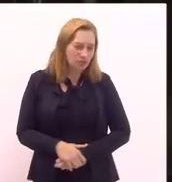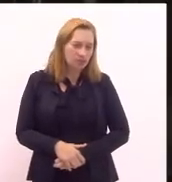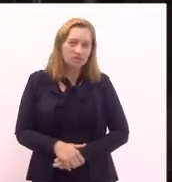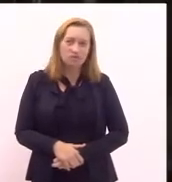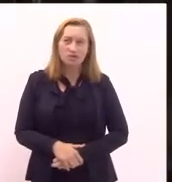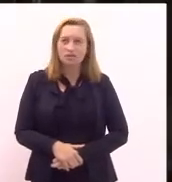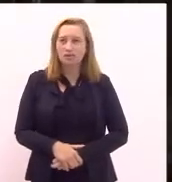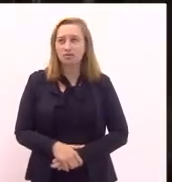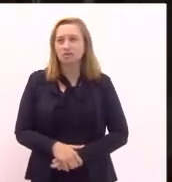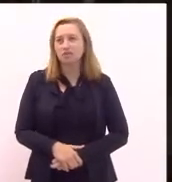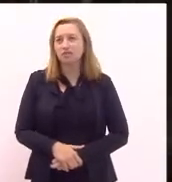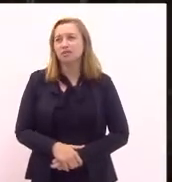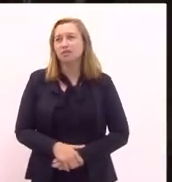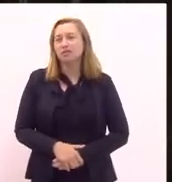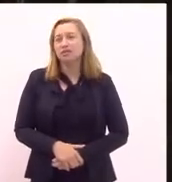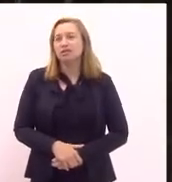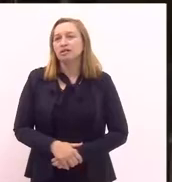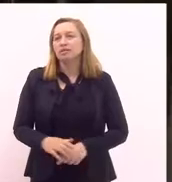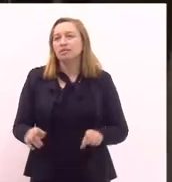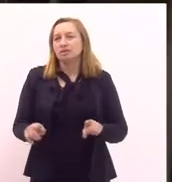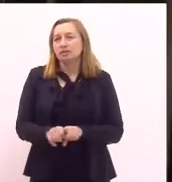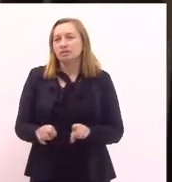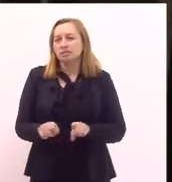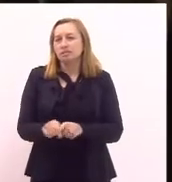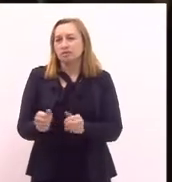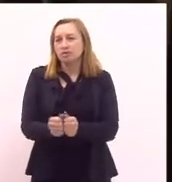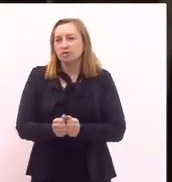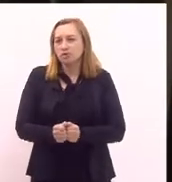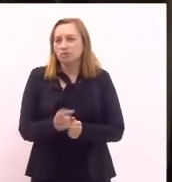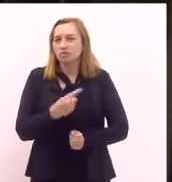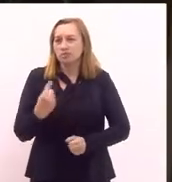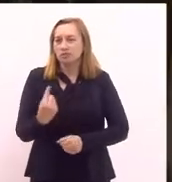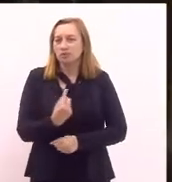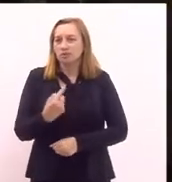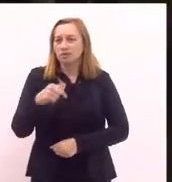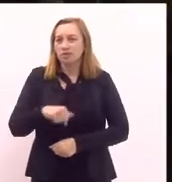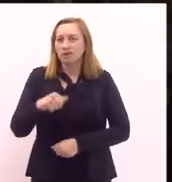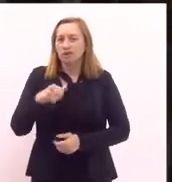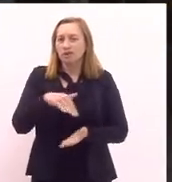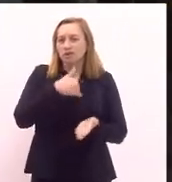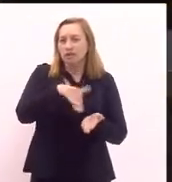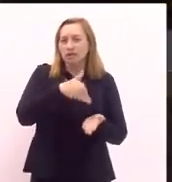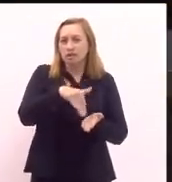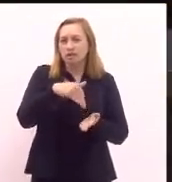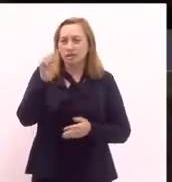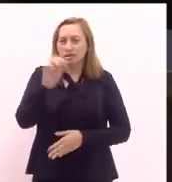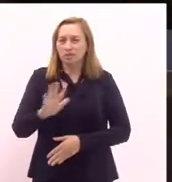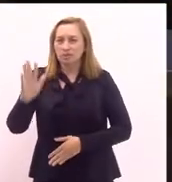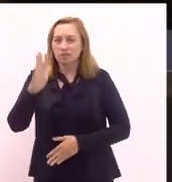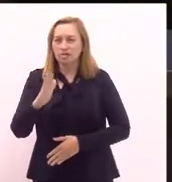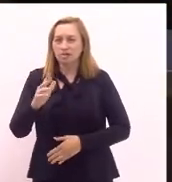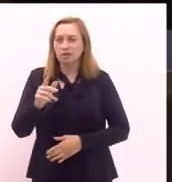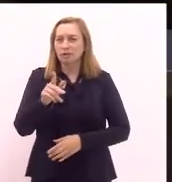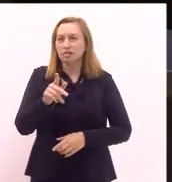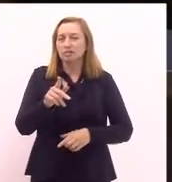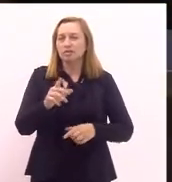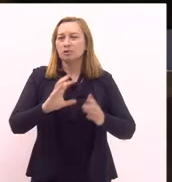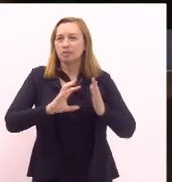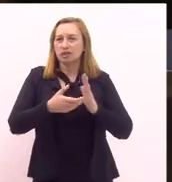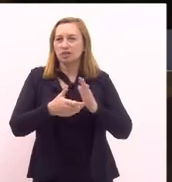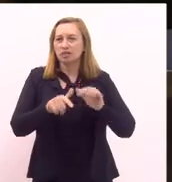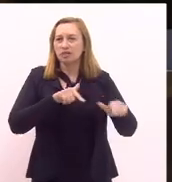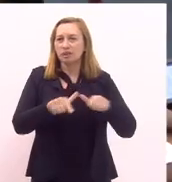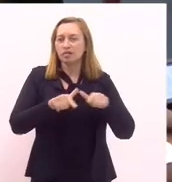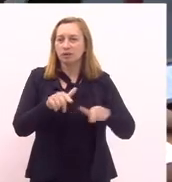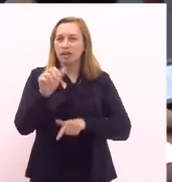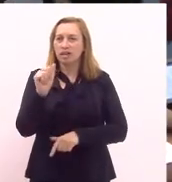e também para estar conosco aqui a secretária Nacional de mulheres do partido dos trabalhadores Anne